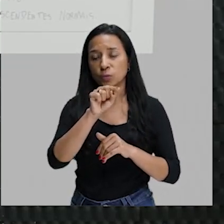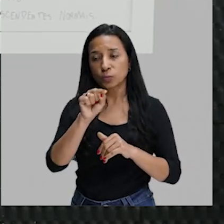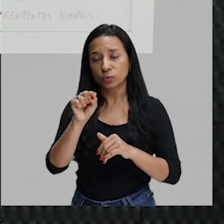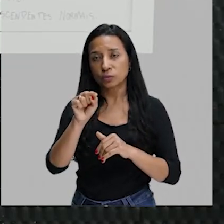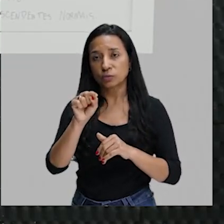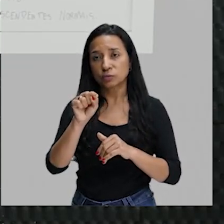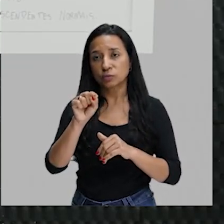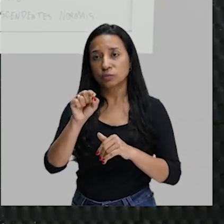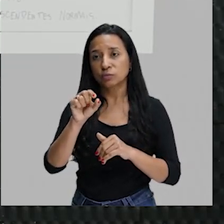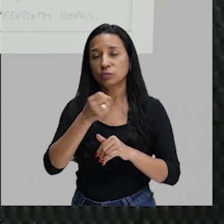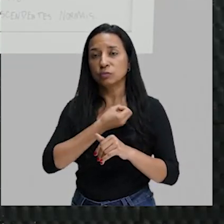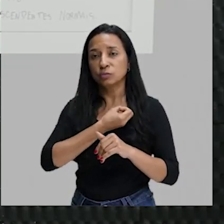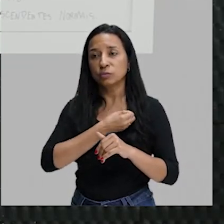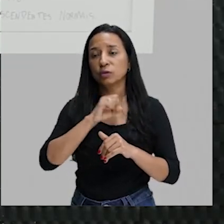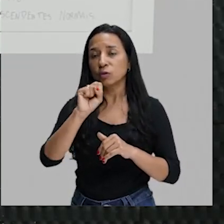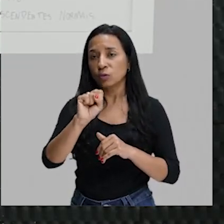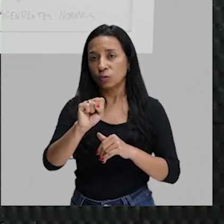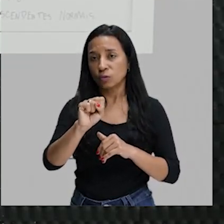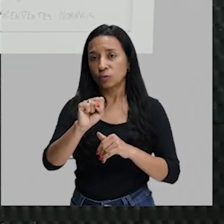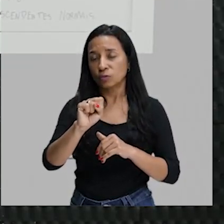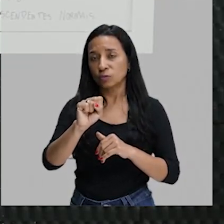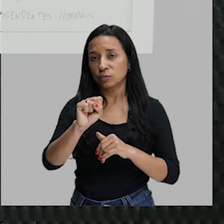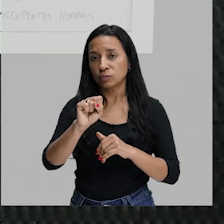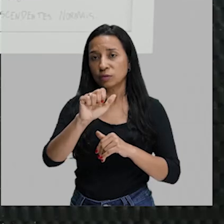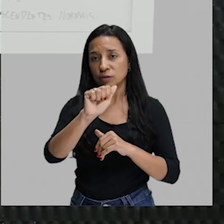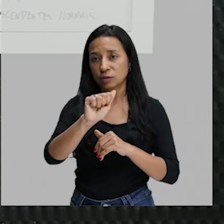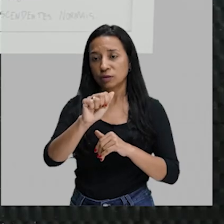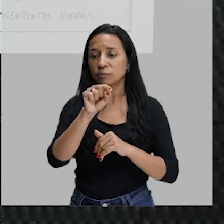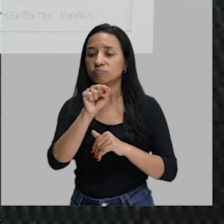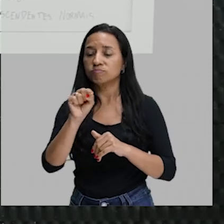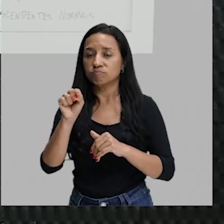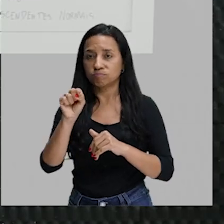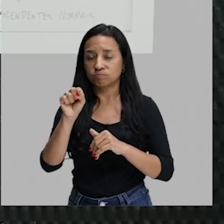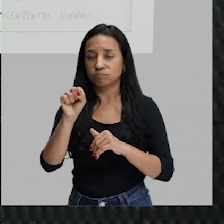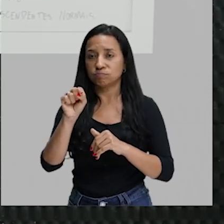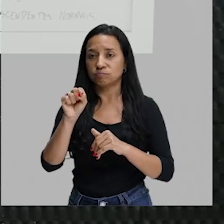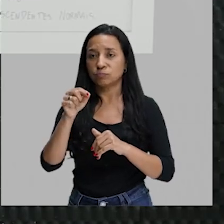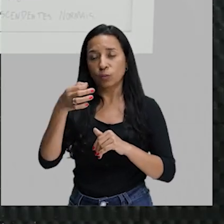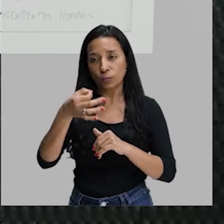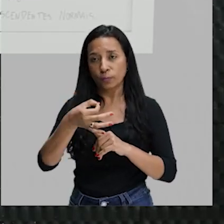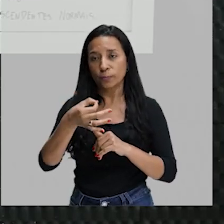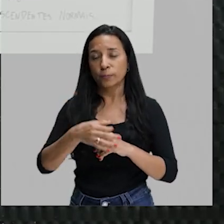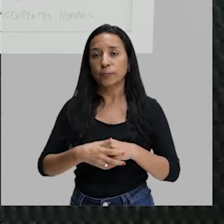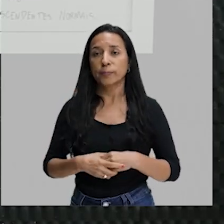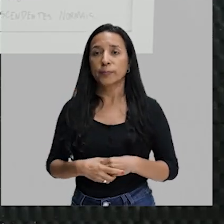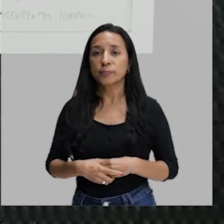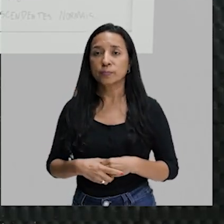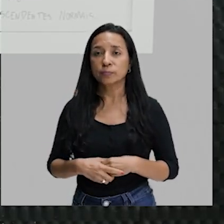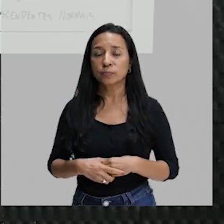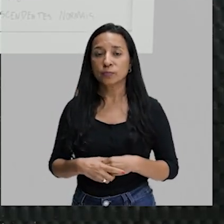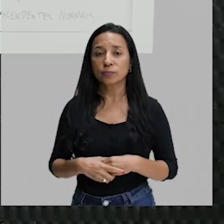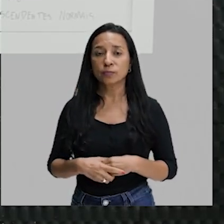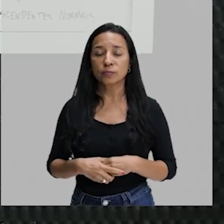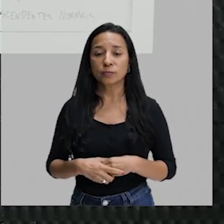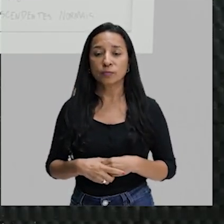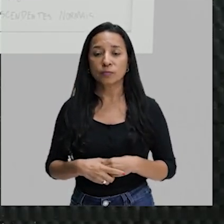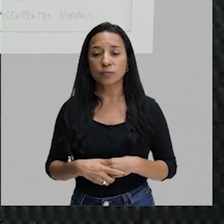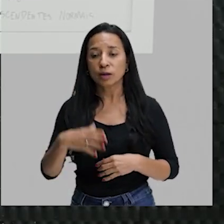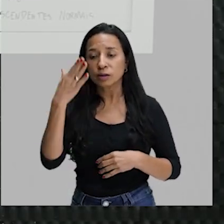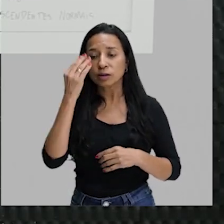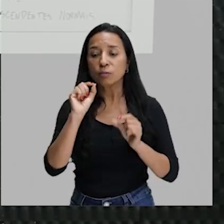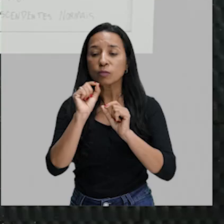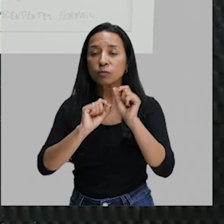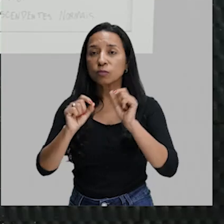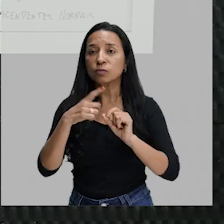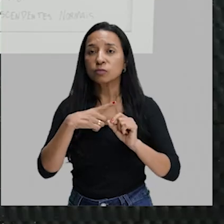8, uma letra A e um traço. Tá certo? Agora vamos ver se a gente pode saber o que